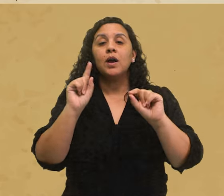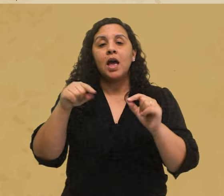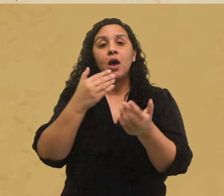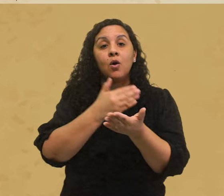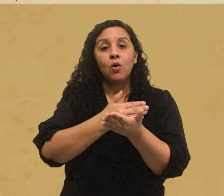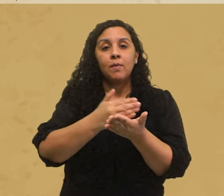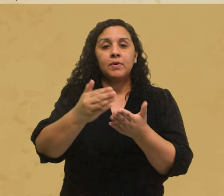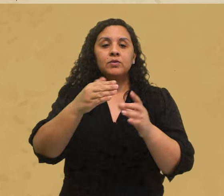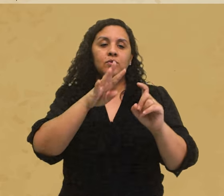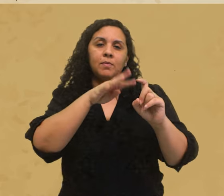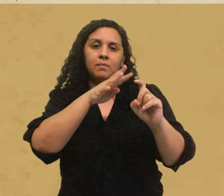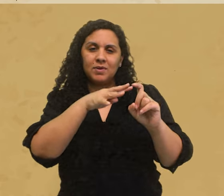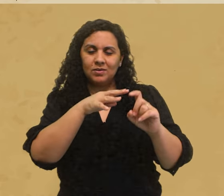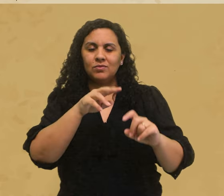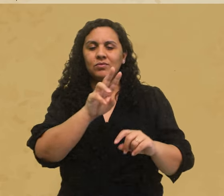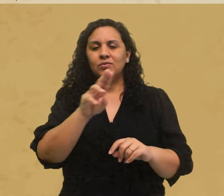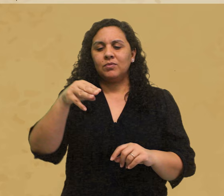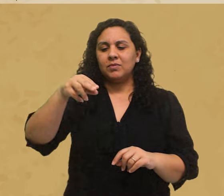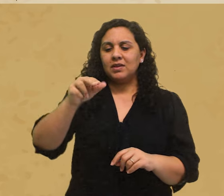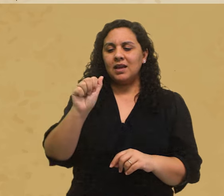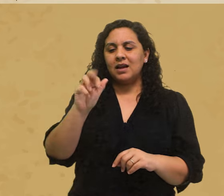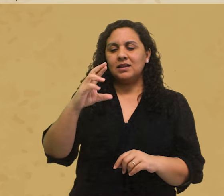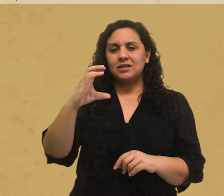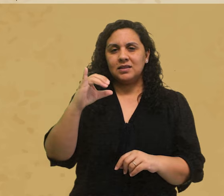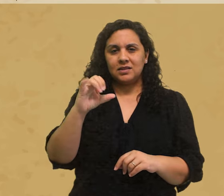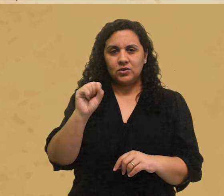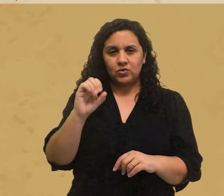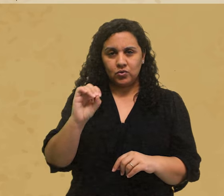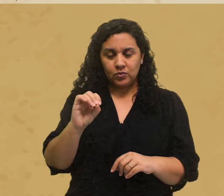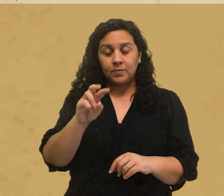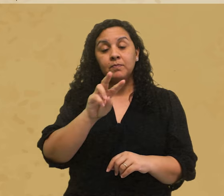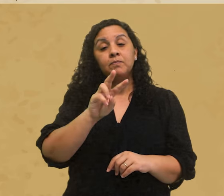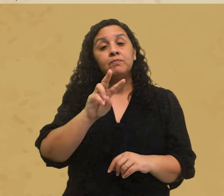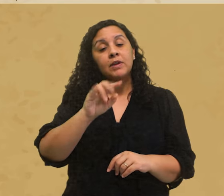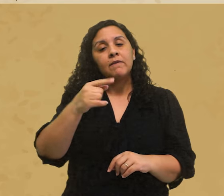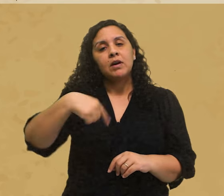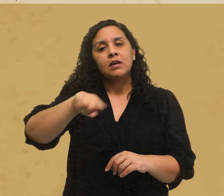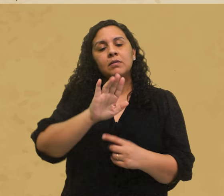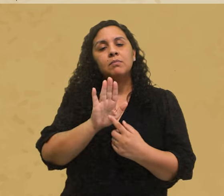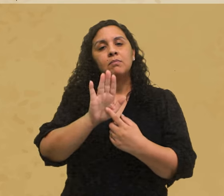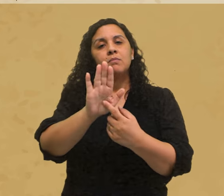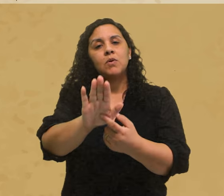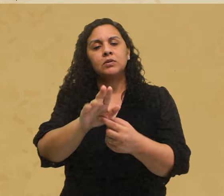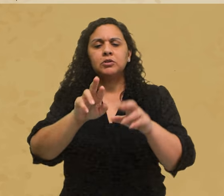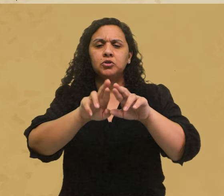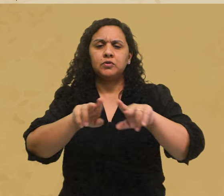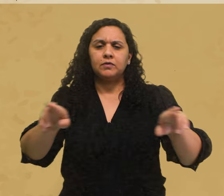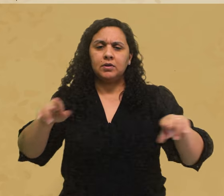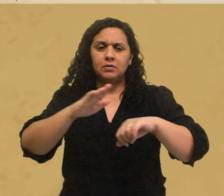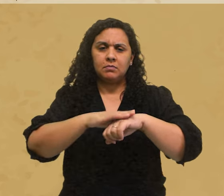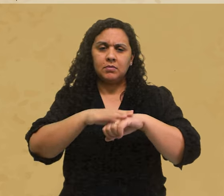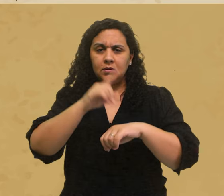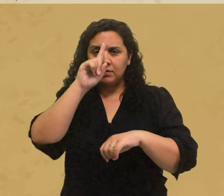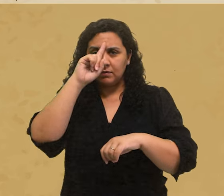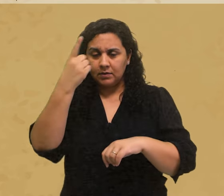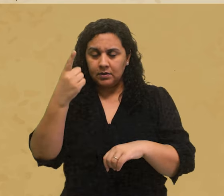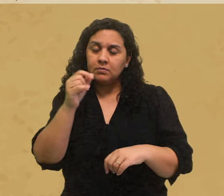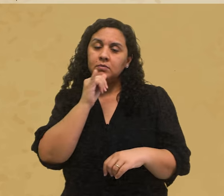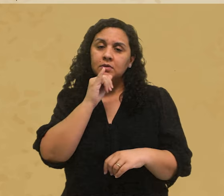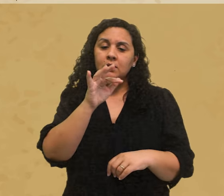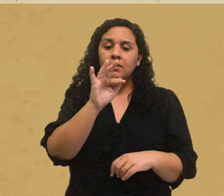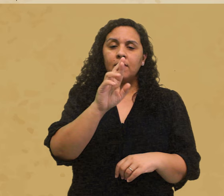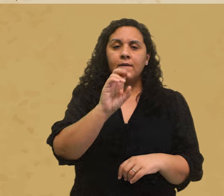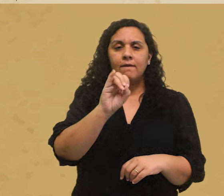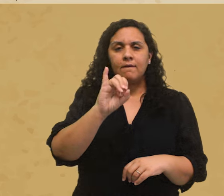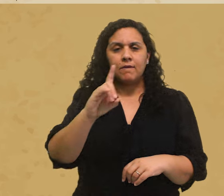a origem do mito de Narciso. Nós vamos abordar o mito segundo diferentes autores, como Freud